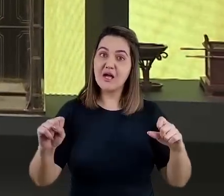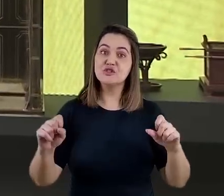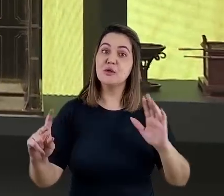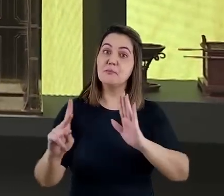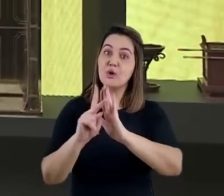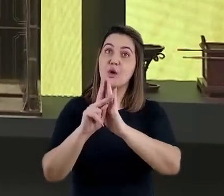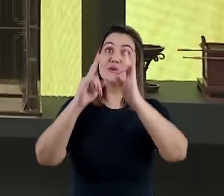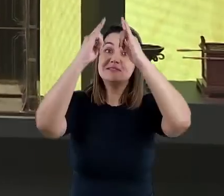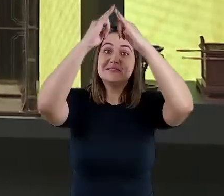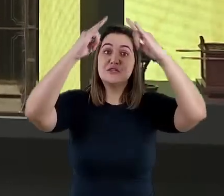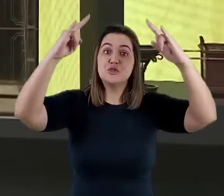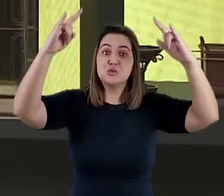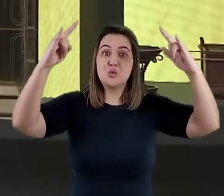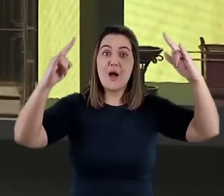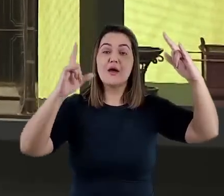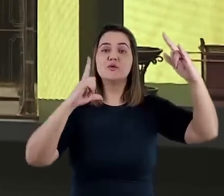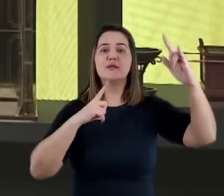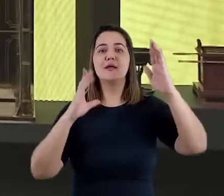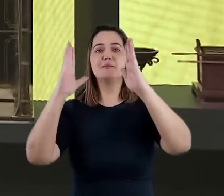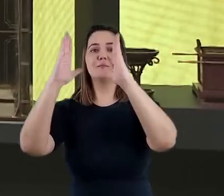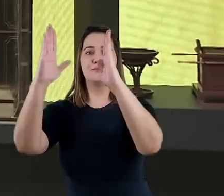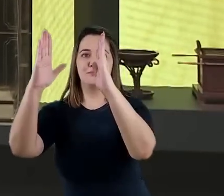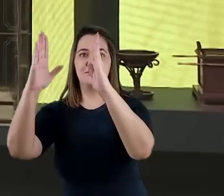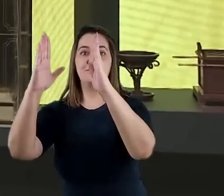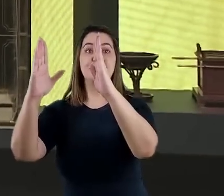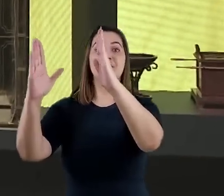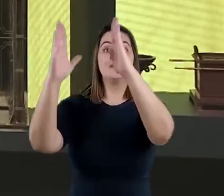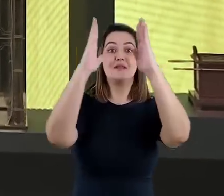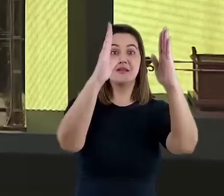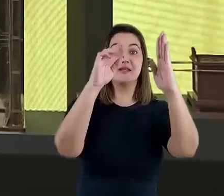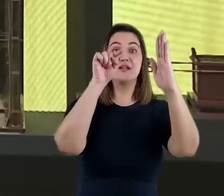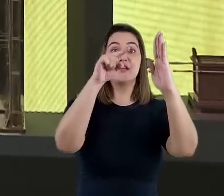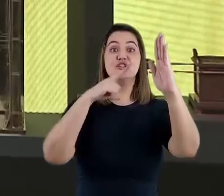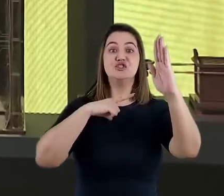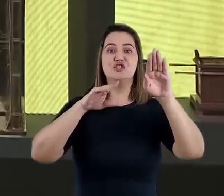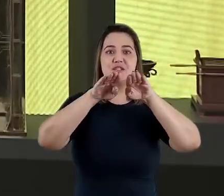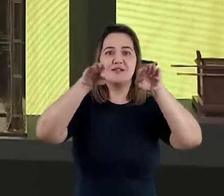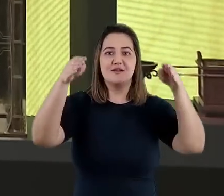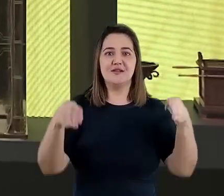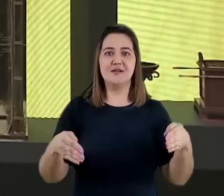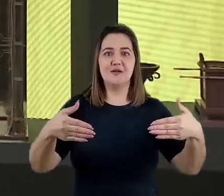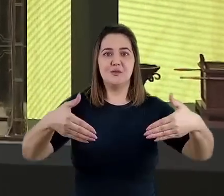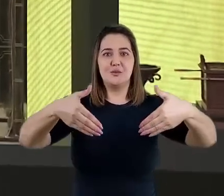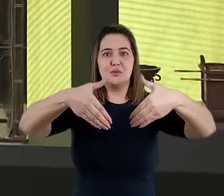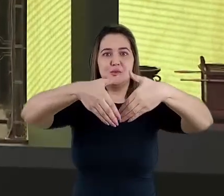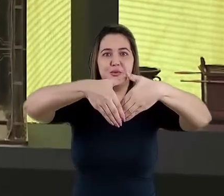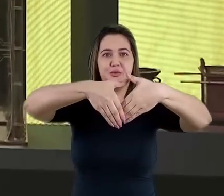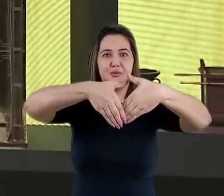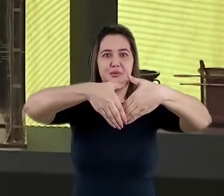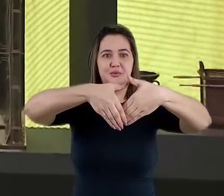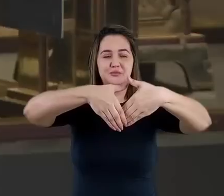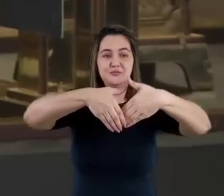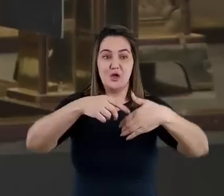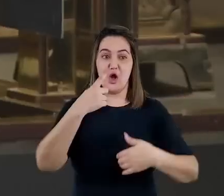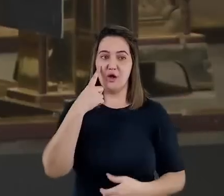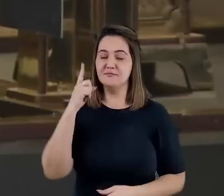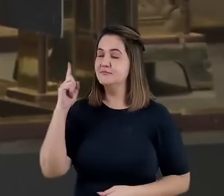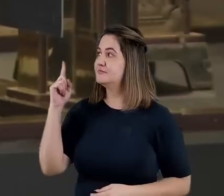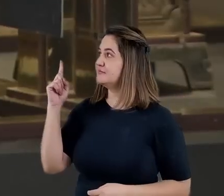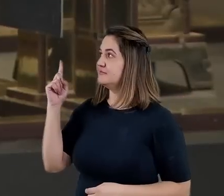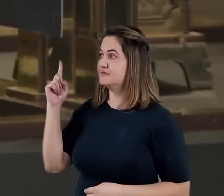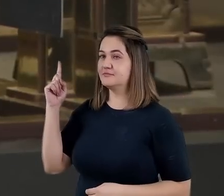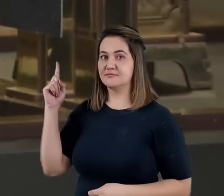linguagem conduz para quê? Para a segunda parte do santuário, o lugar chamado Santíssimo